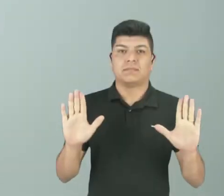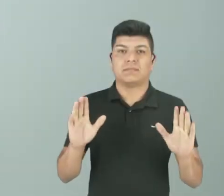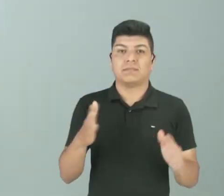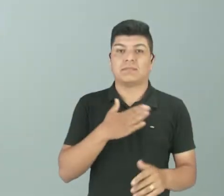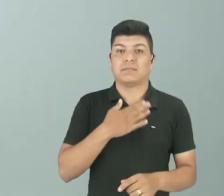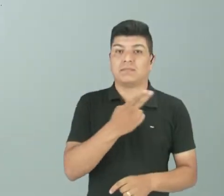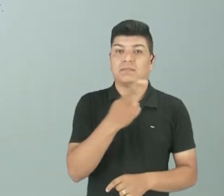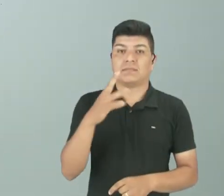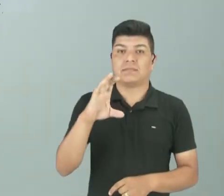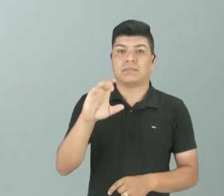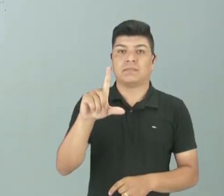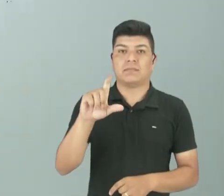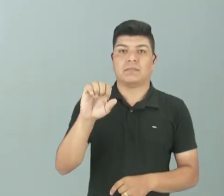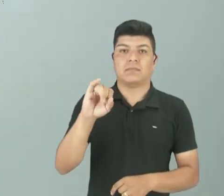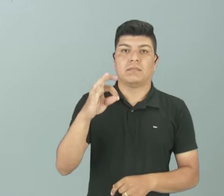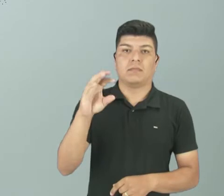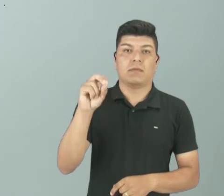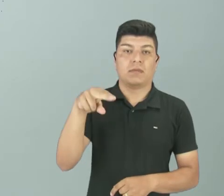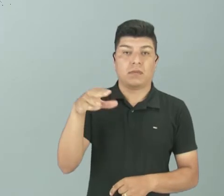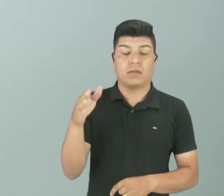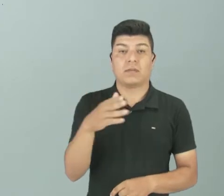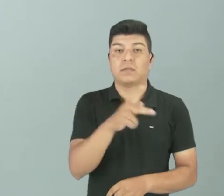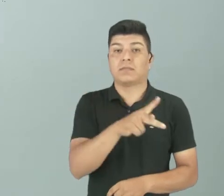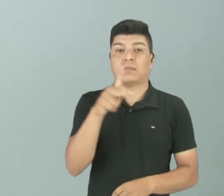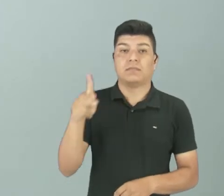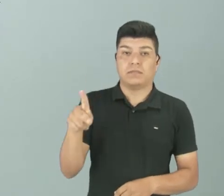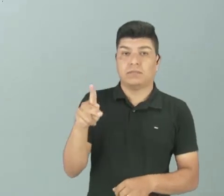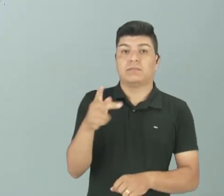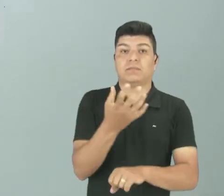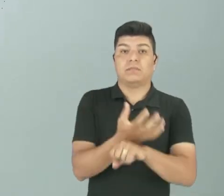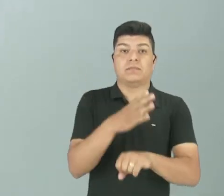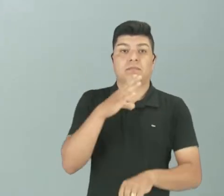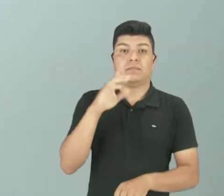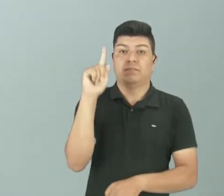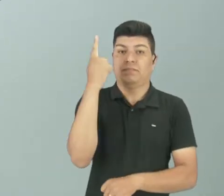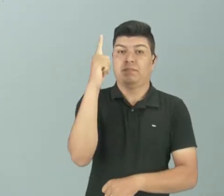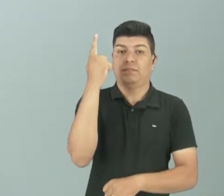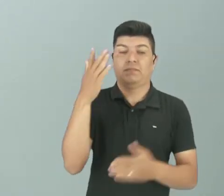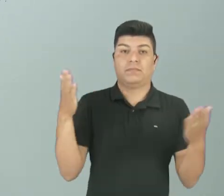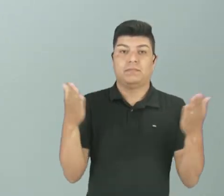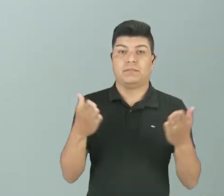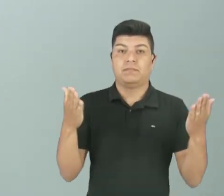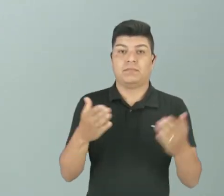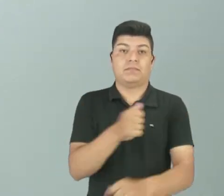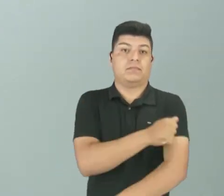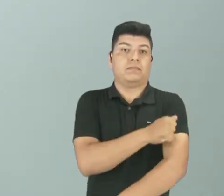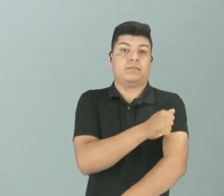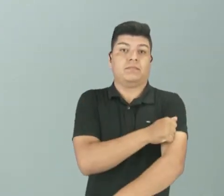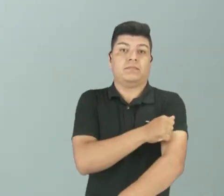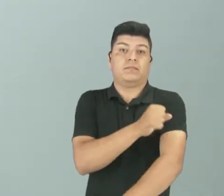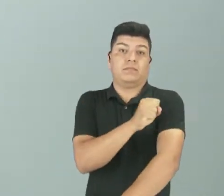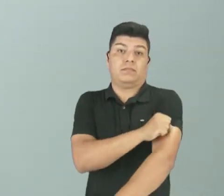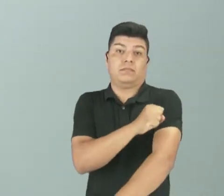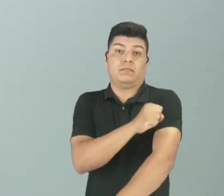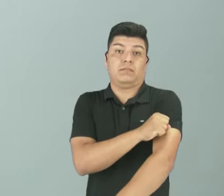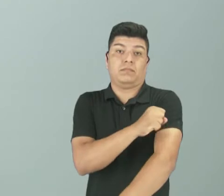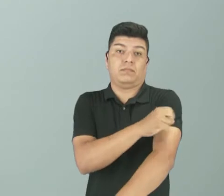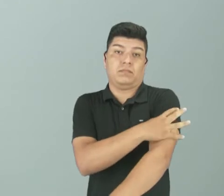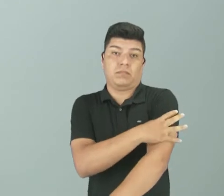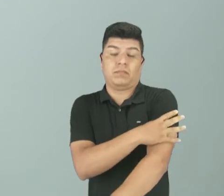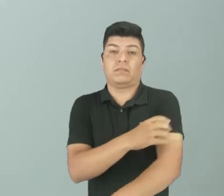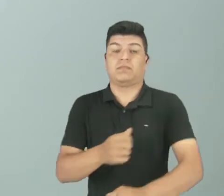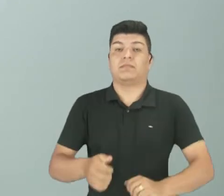Olá, meu nome é Cleilton Amaral, professor de Geografia, e o nosso estudo de hoje é aplicado aos alunos do 8º ano do